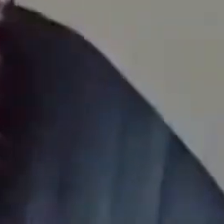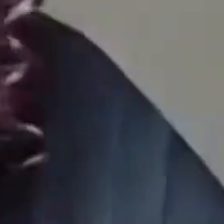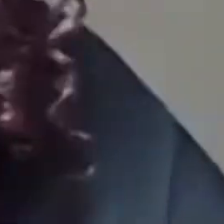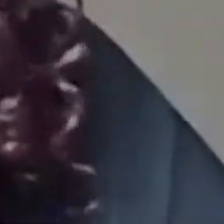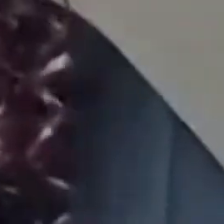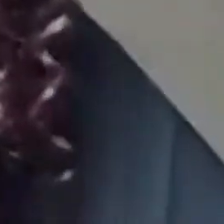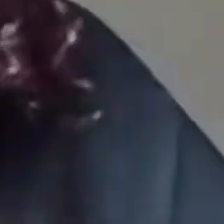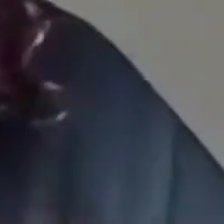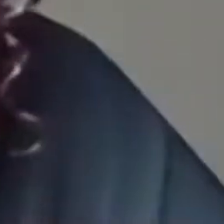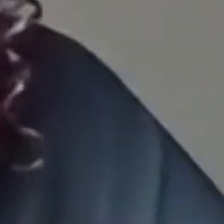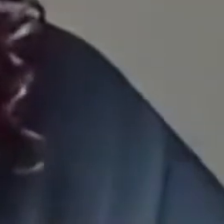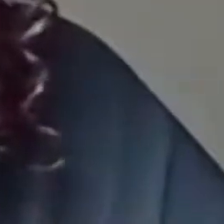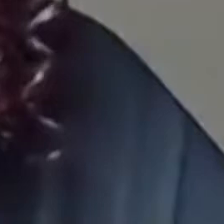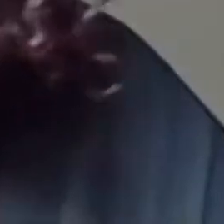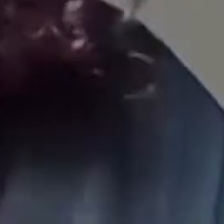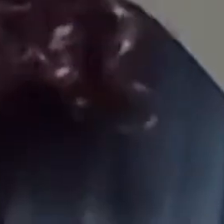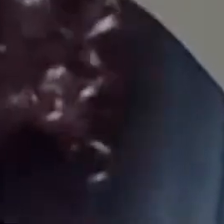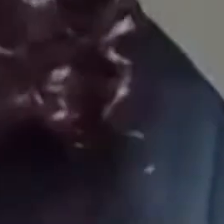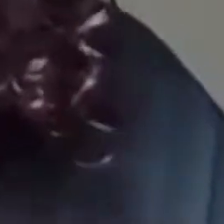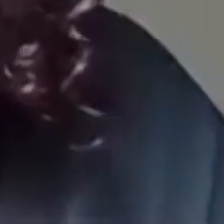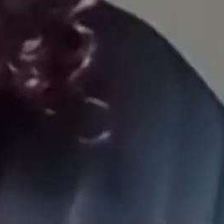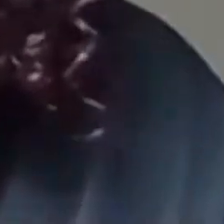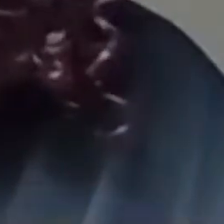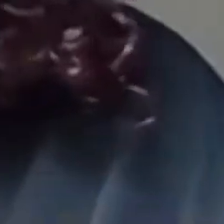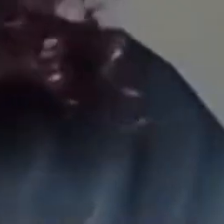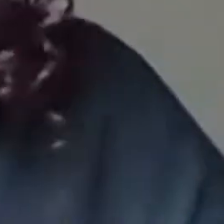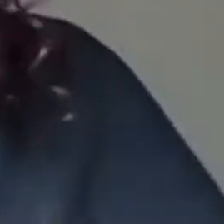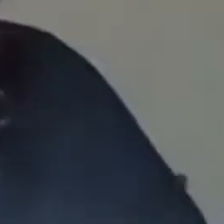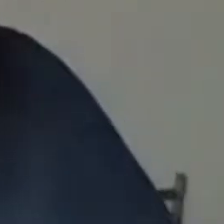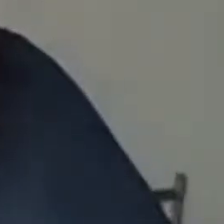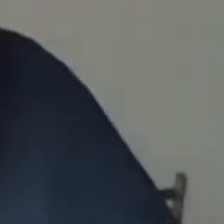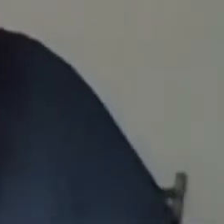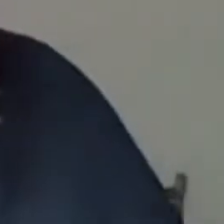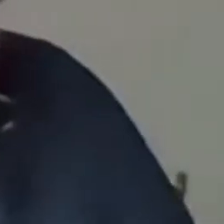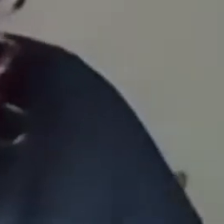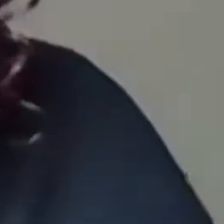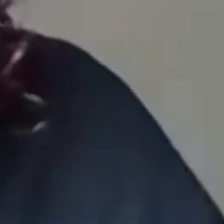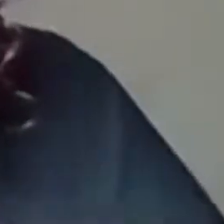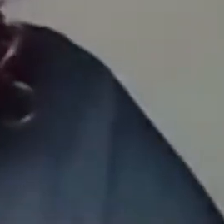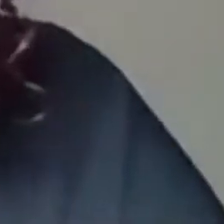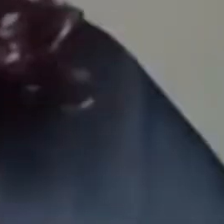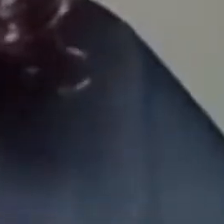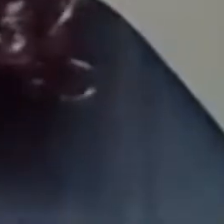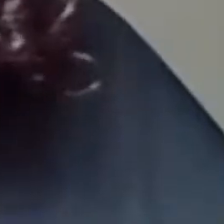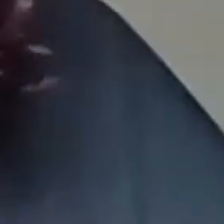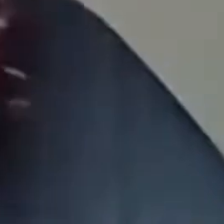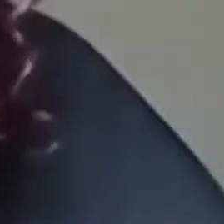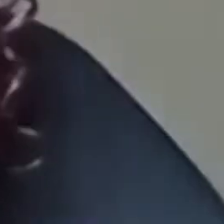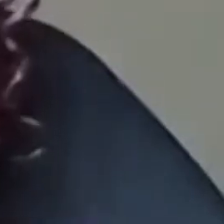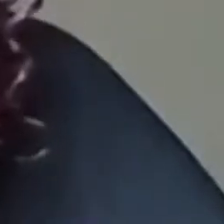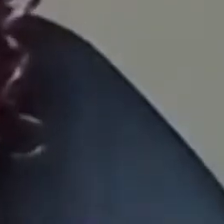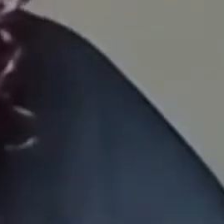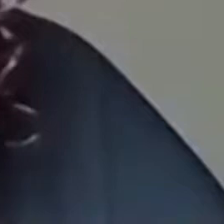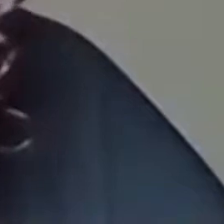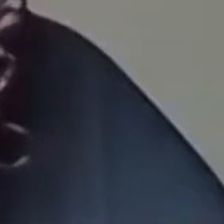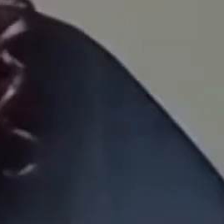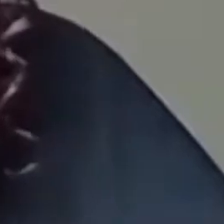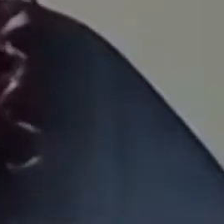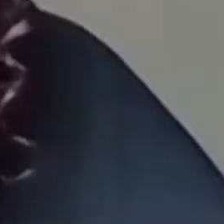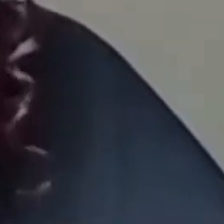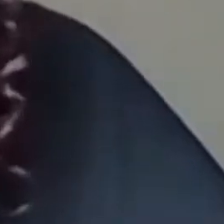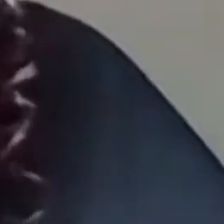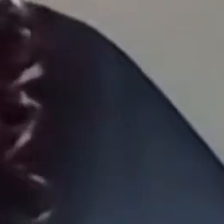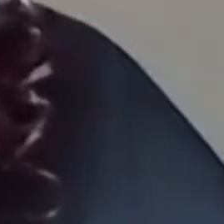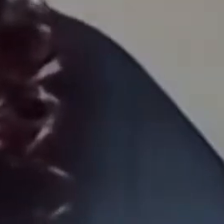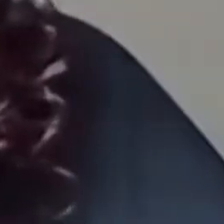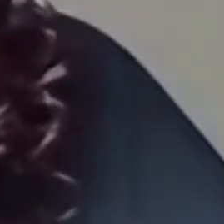comum a gente sempre faz os debates por lá, mas por conta desse momento da pandemia e respeitando